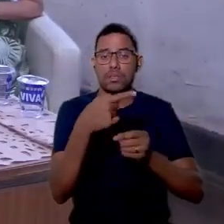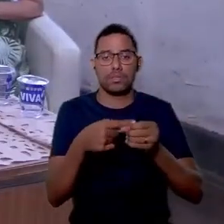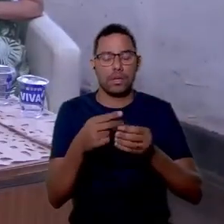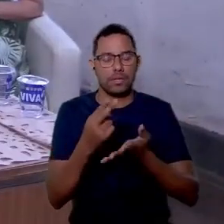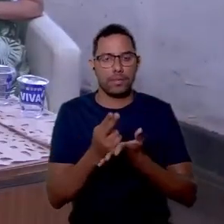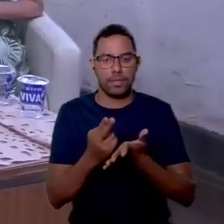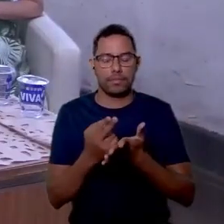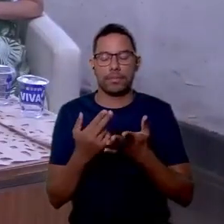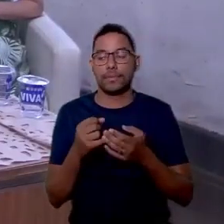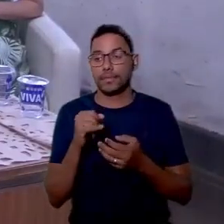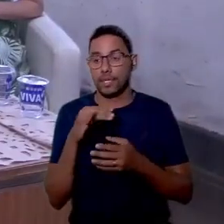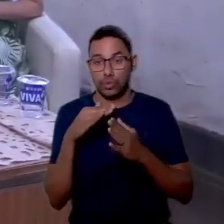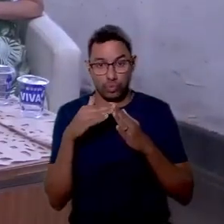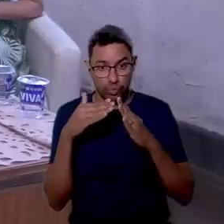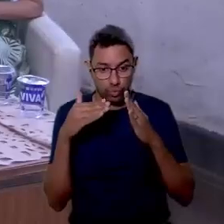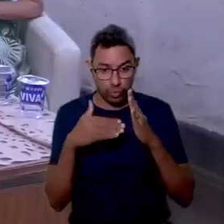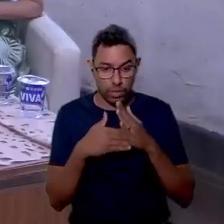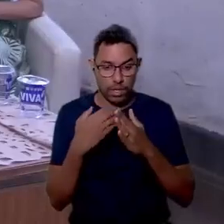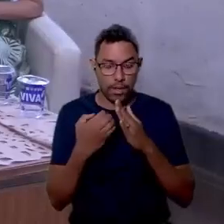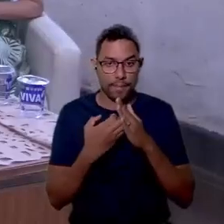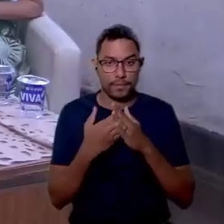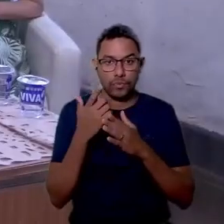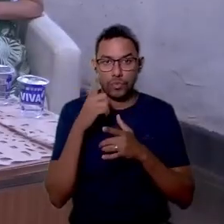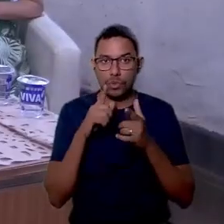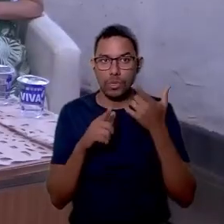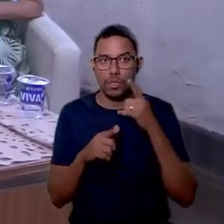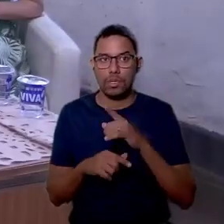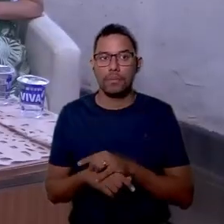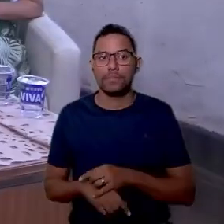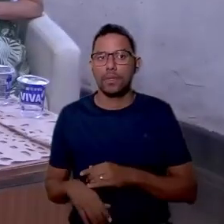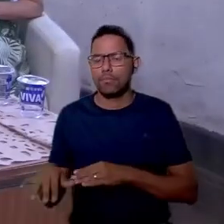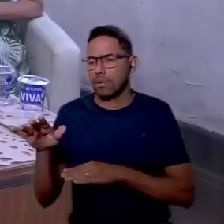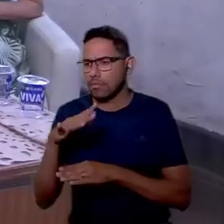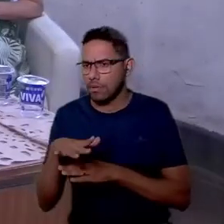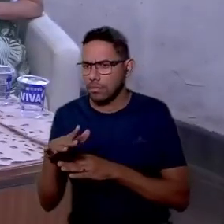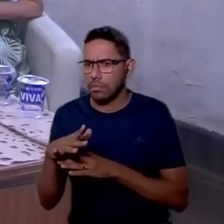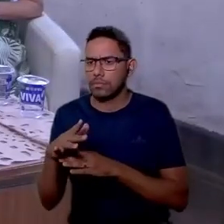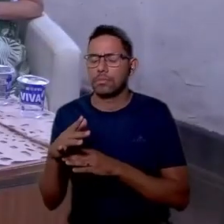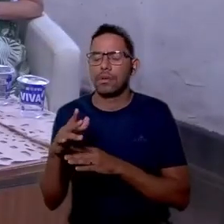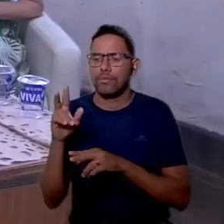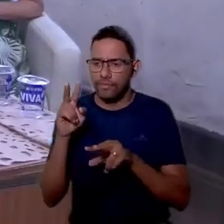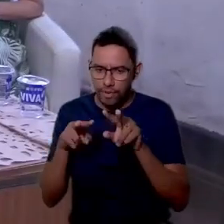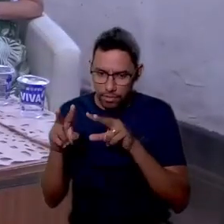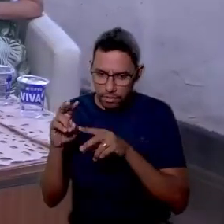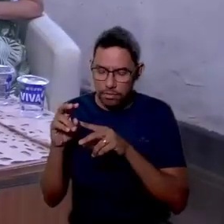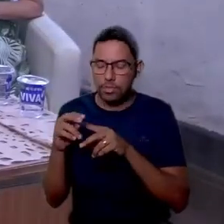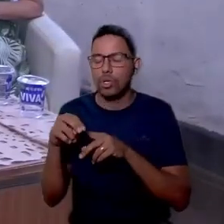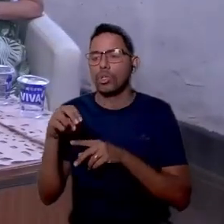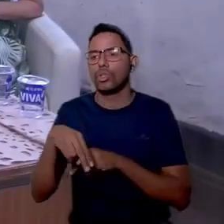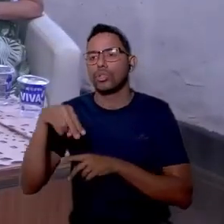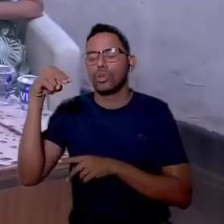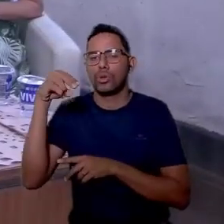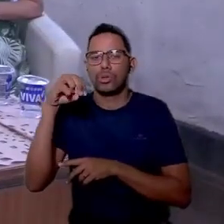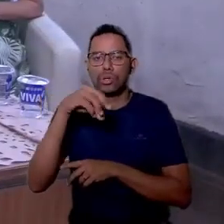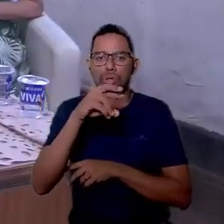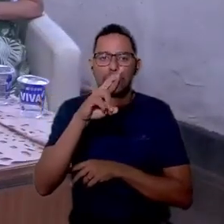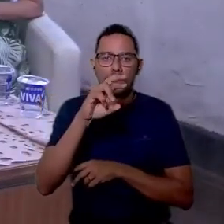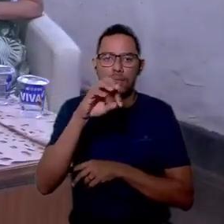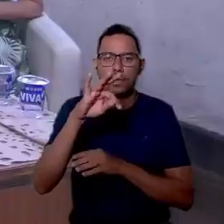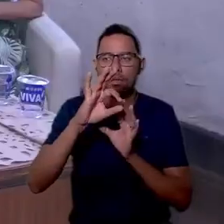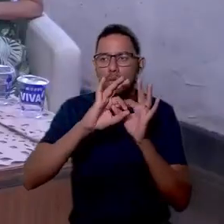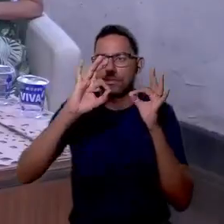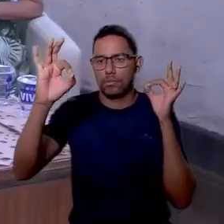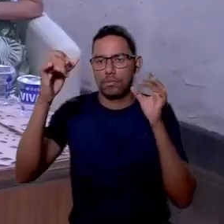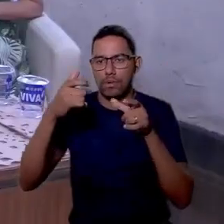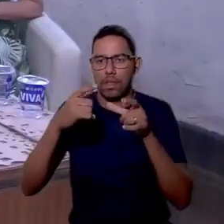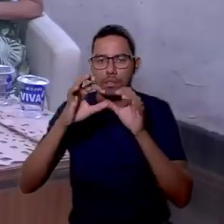Né? Se toda empresa fizesse isso, e a gente tem buscado nas regiões remotas do Brasil, Norte, Nordeste, Centro-Oeste, nas regiões mais